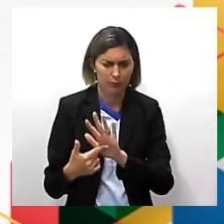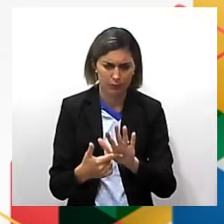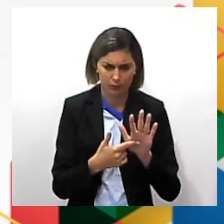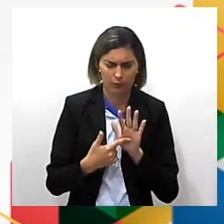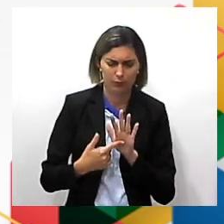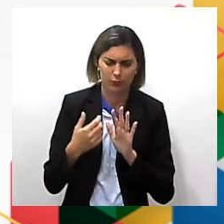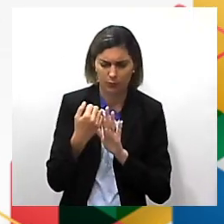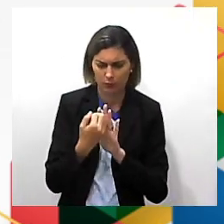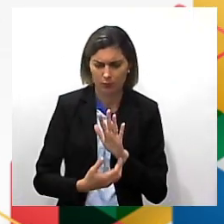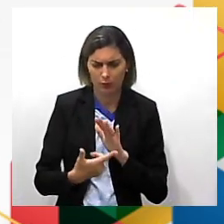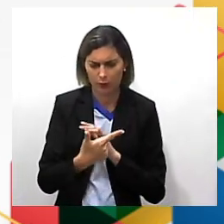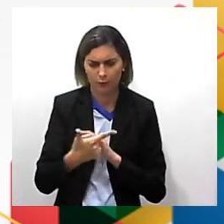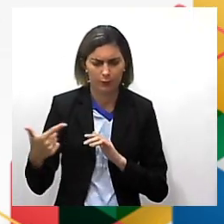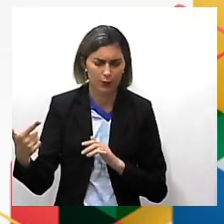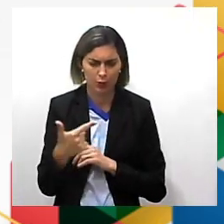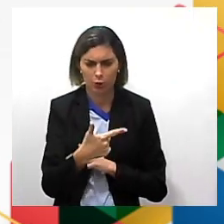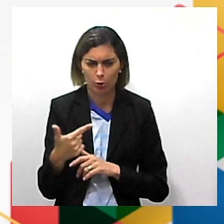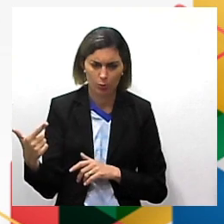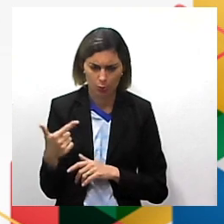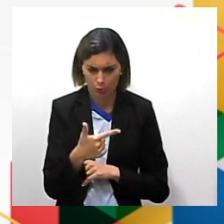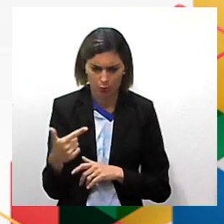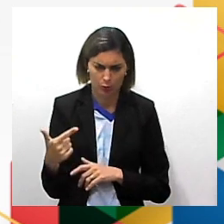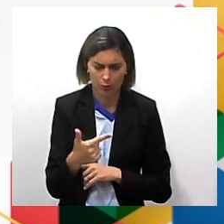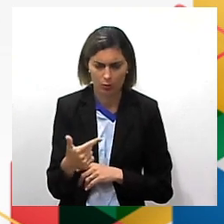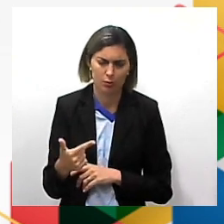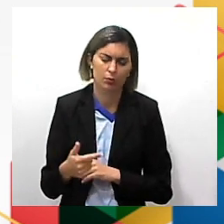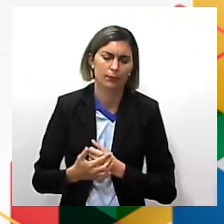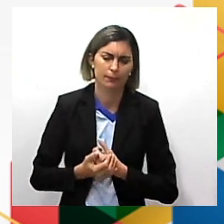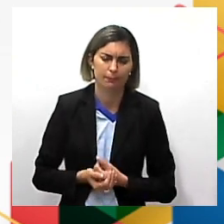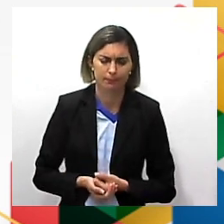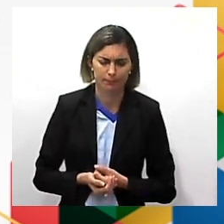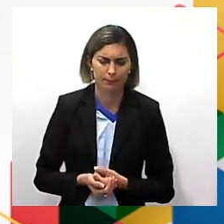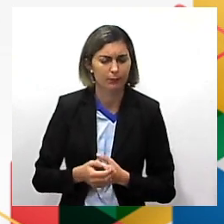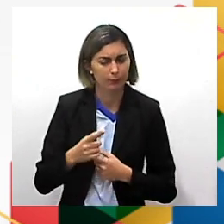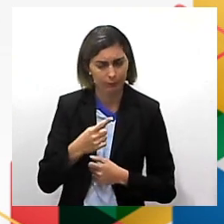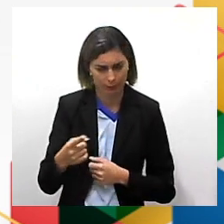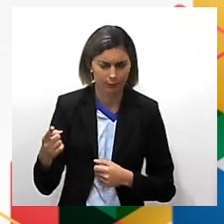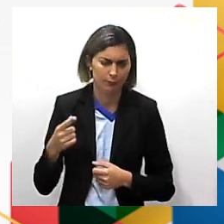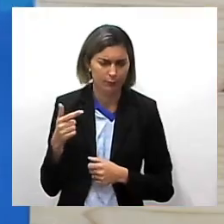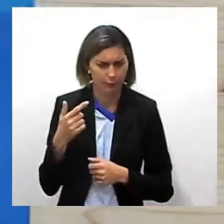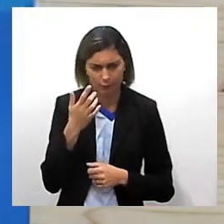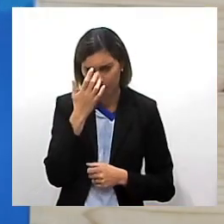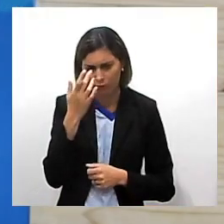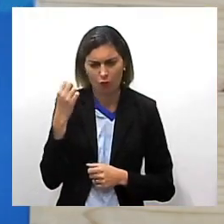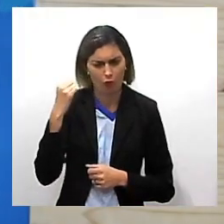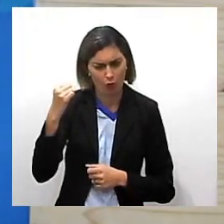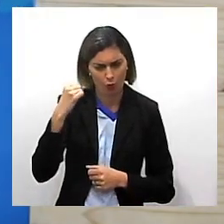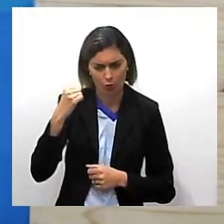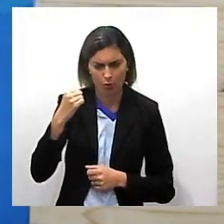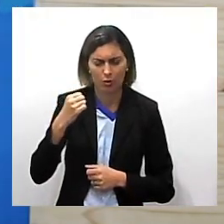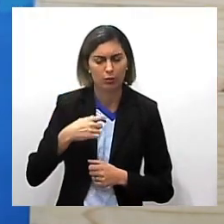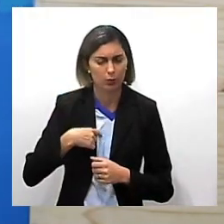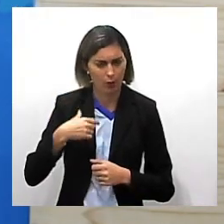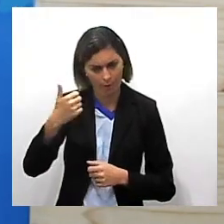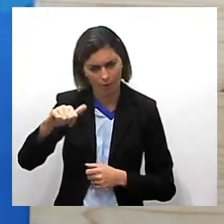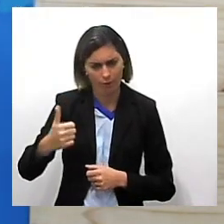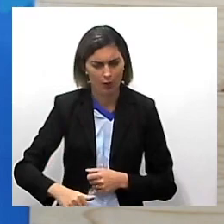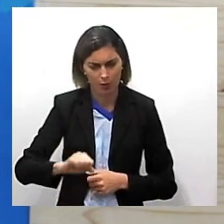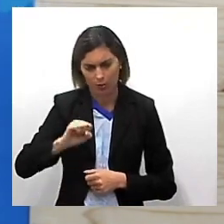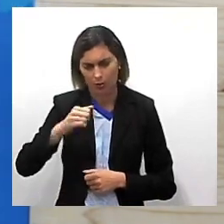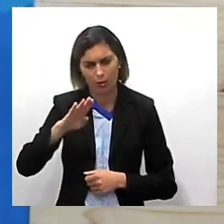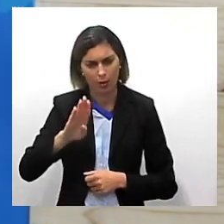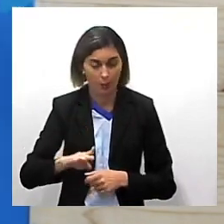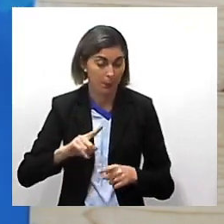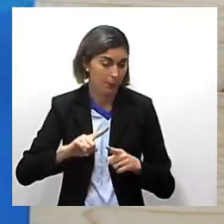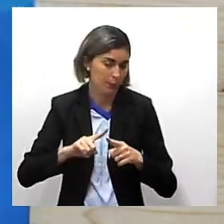agora o descritor número 22. Um descritor muito forte para avaliação SAEB.